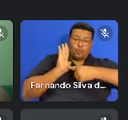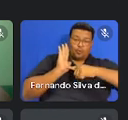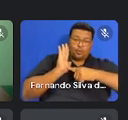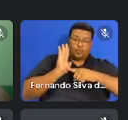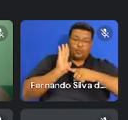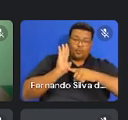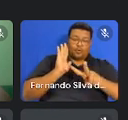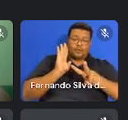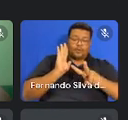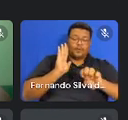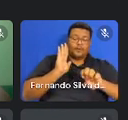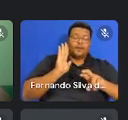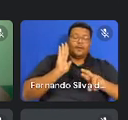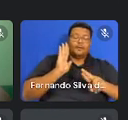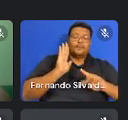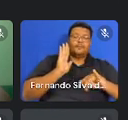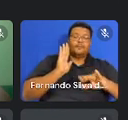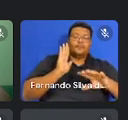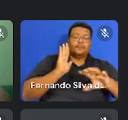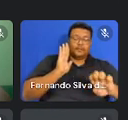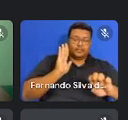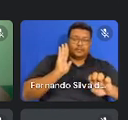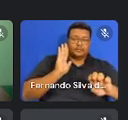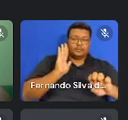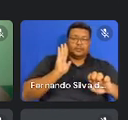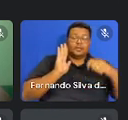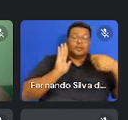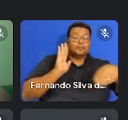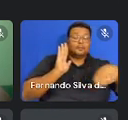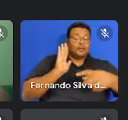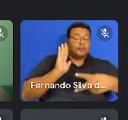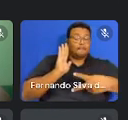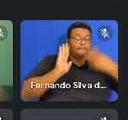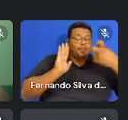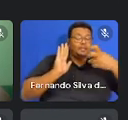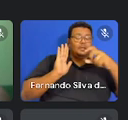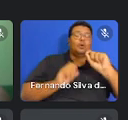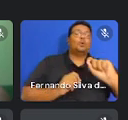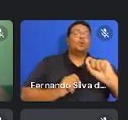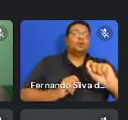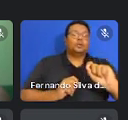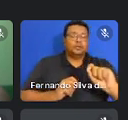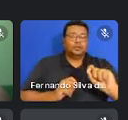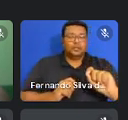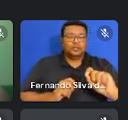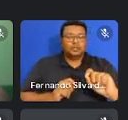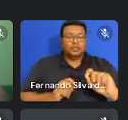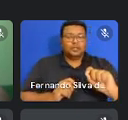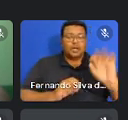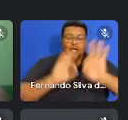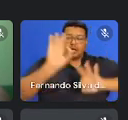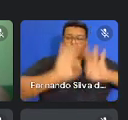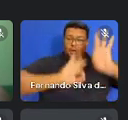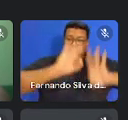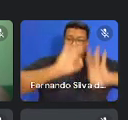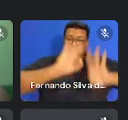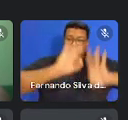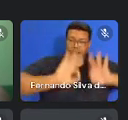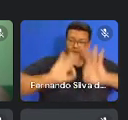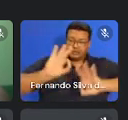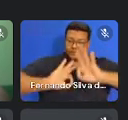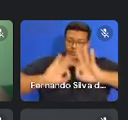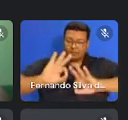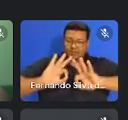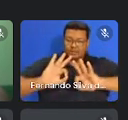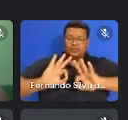e eu vou ter que olhar como está a ordem dos polígonos